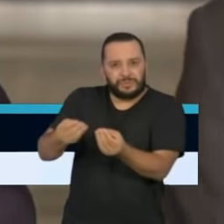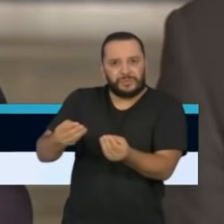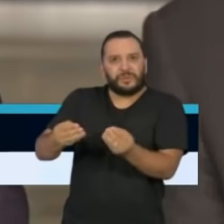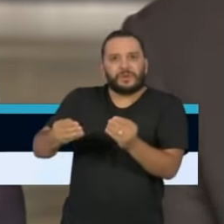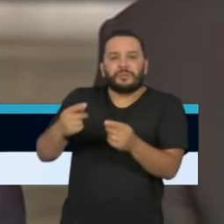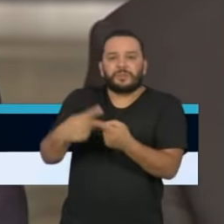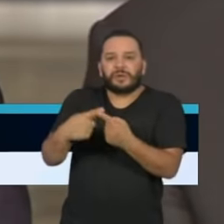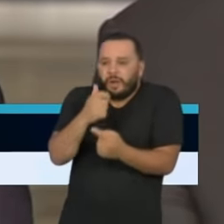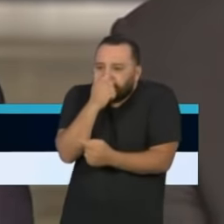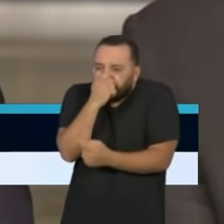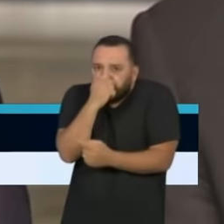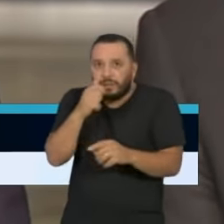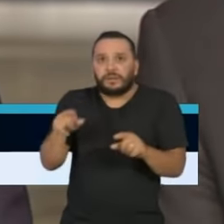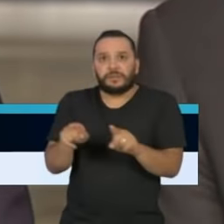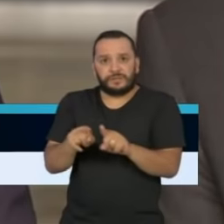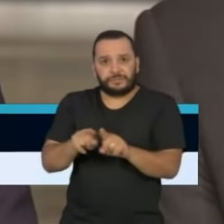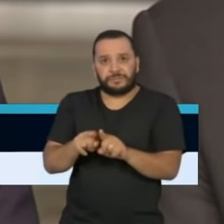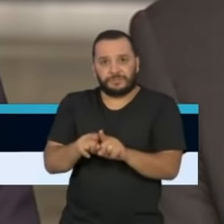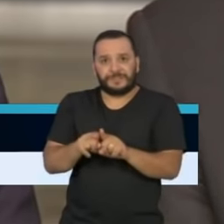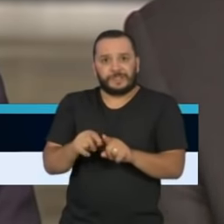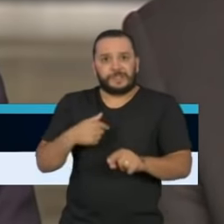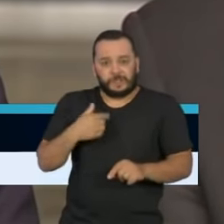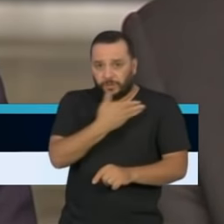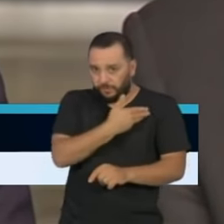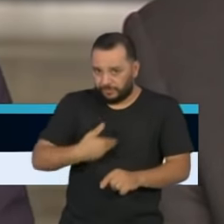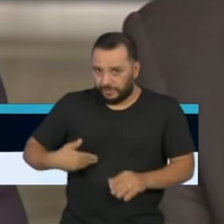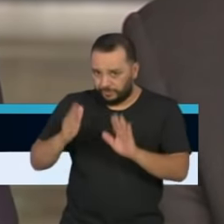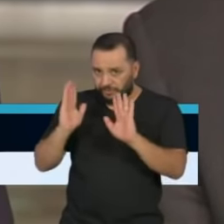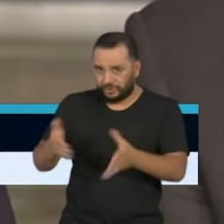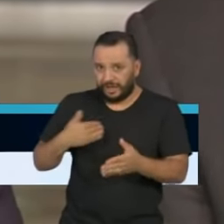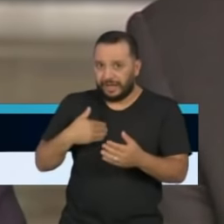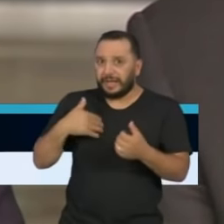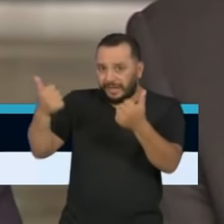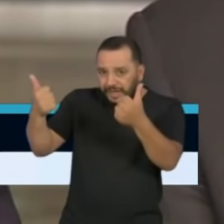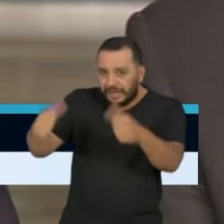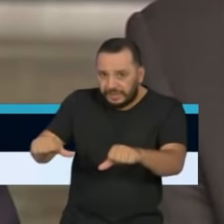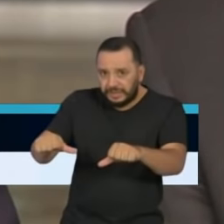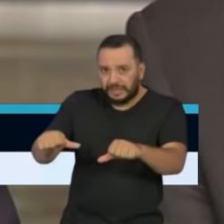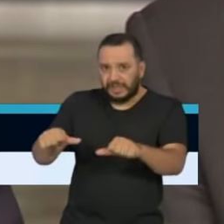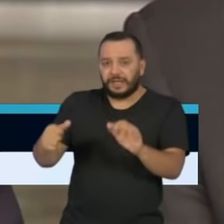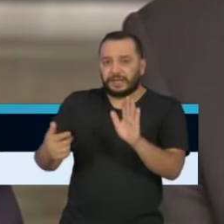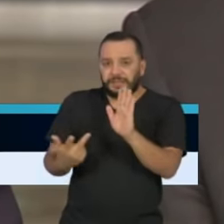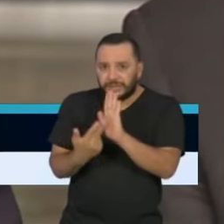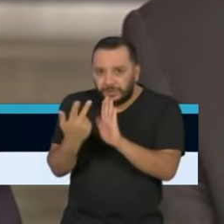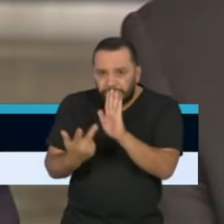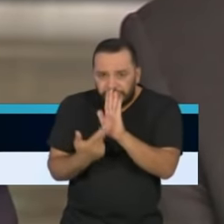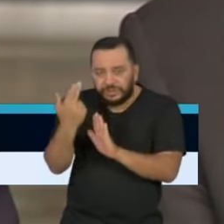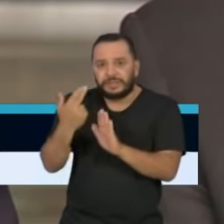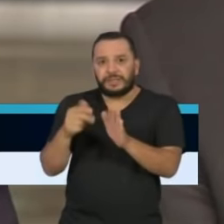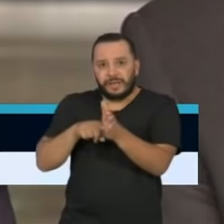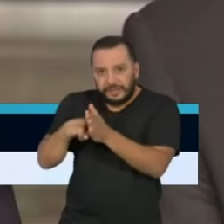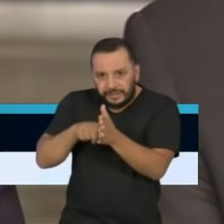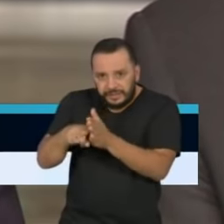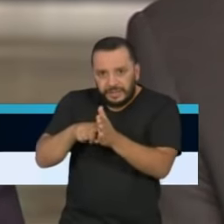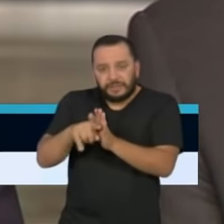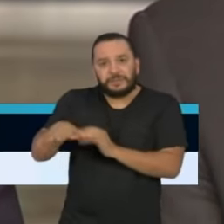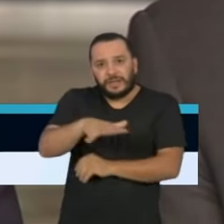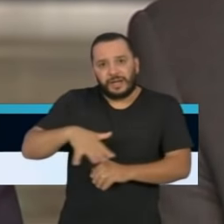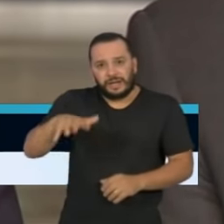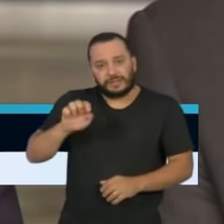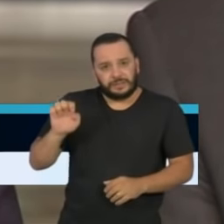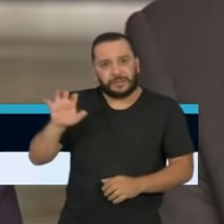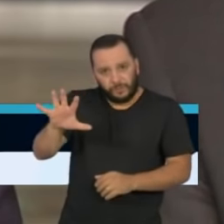pergunta, o governo do Estado já chegou a suspender, cancelar ou rever cirurgias eletivas, exames na rede